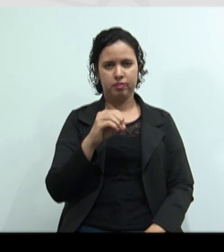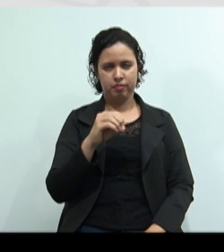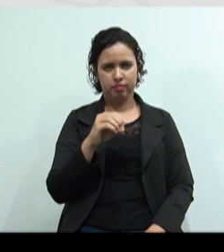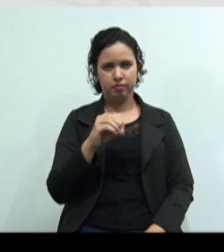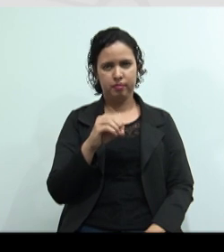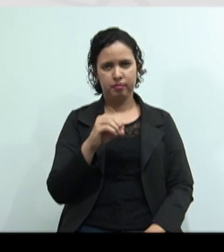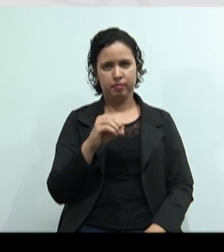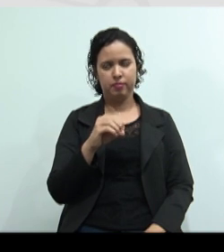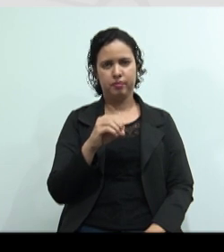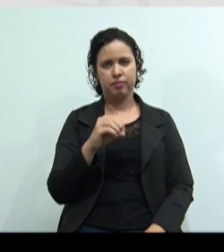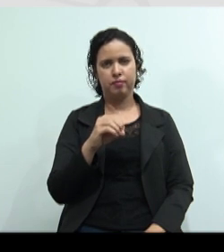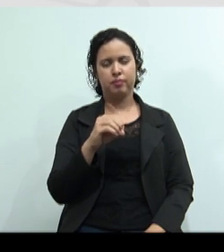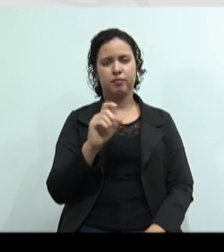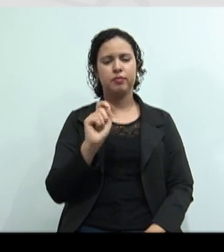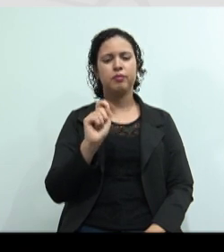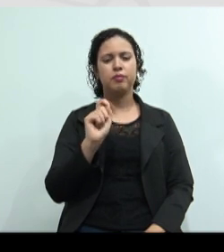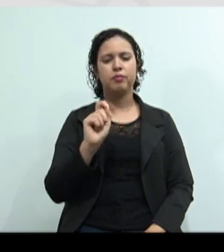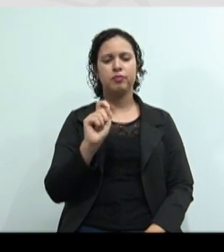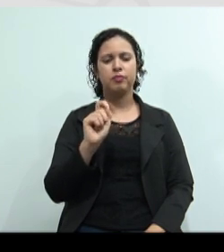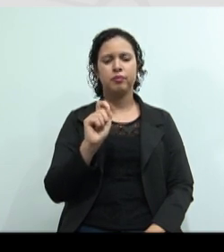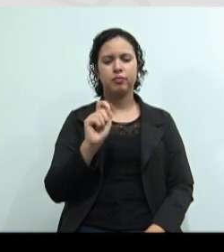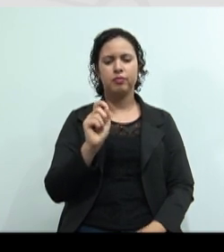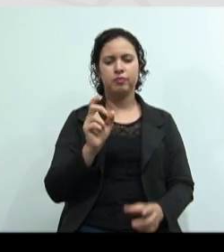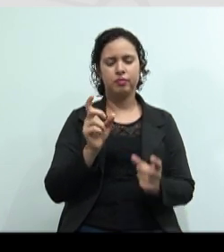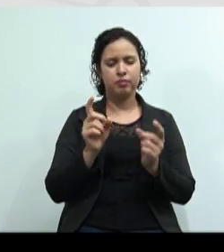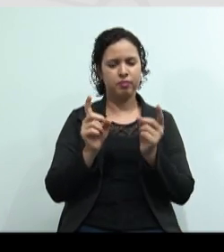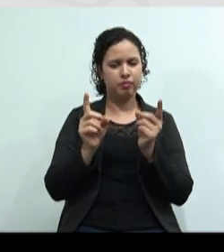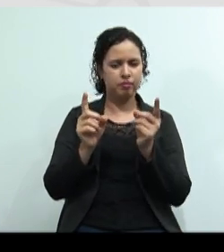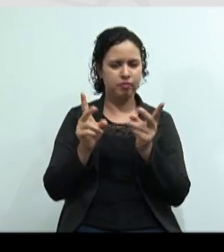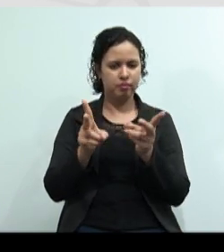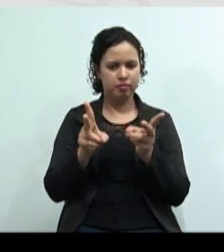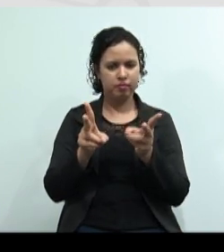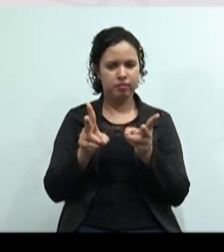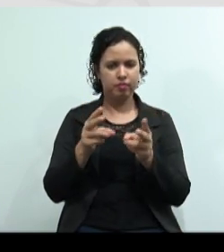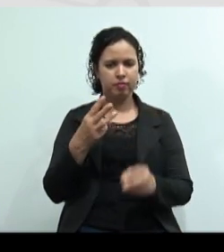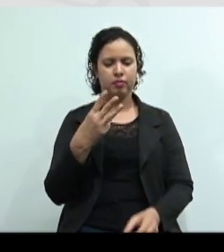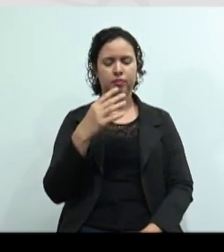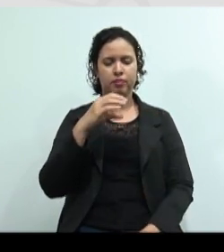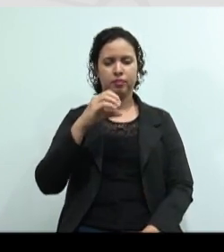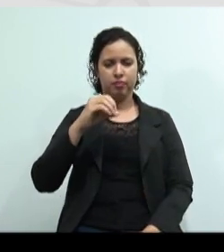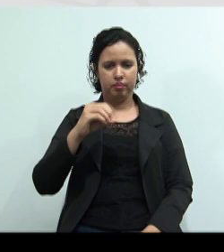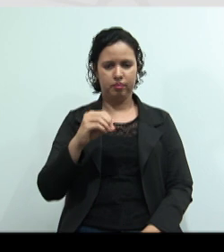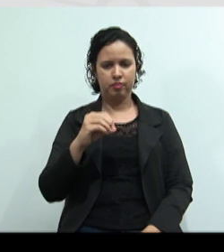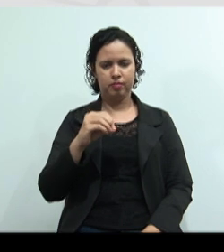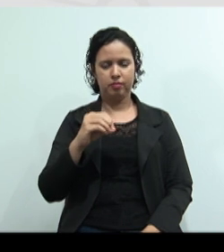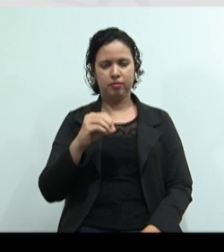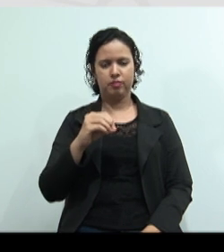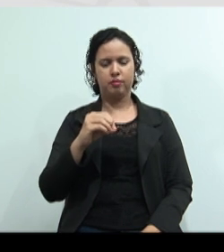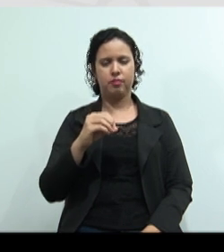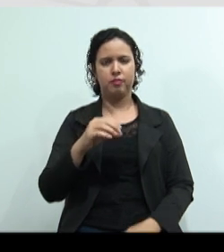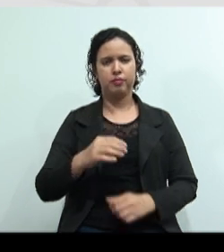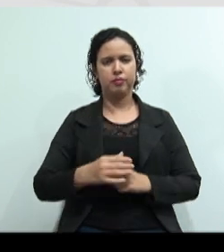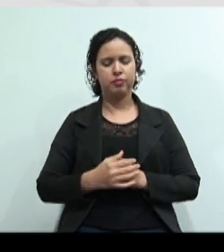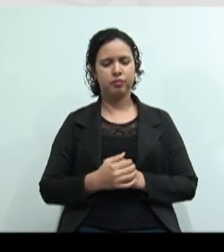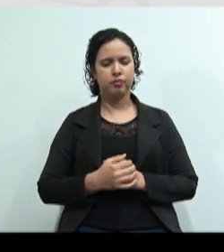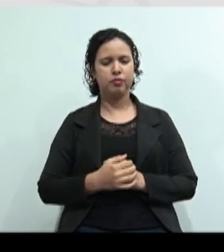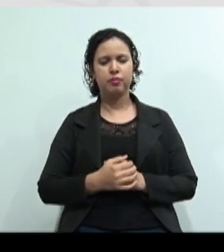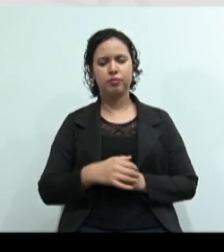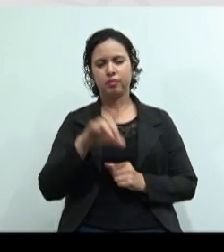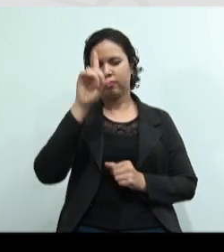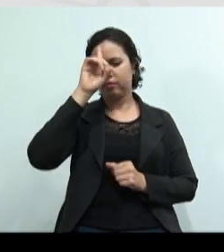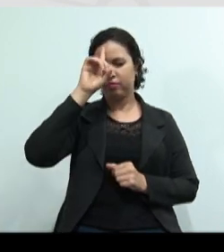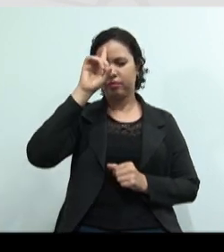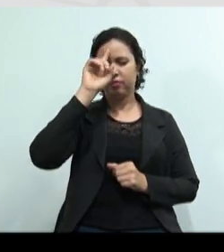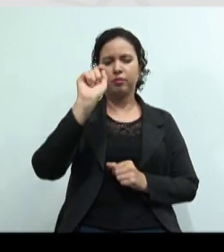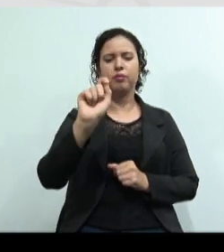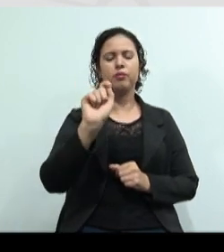foram 30 leite condensado a R$ 4,00, R$ 120. Depois eu tenho, no dia